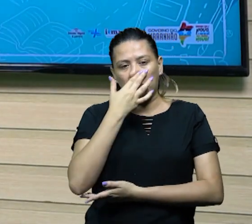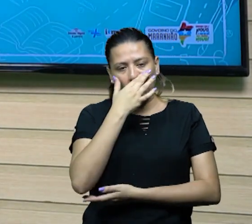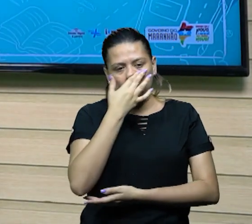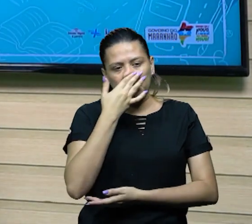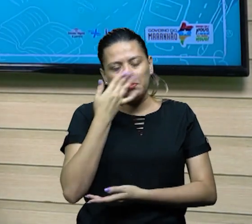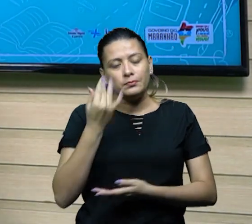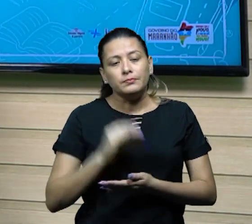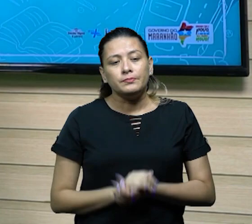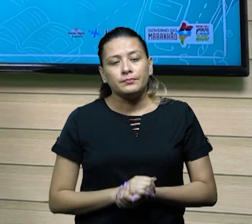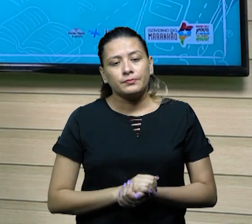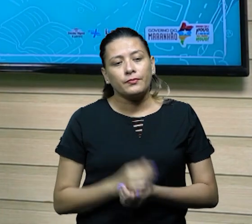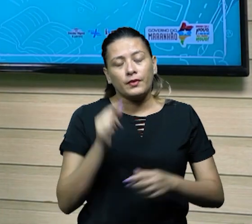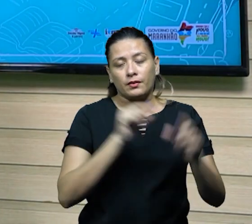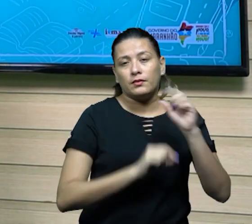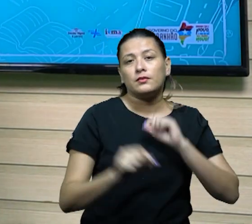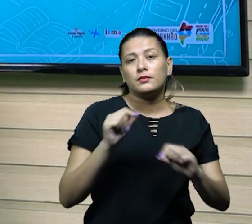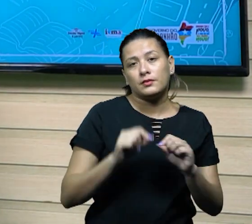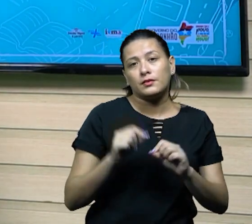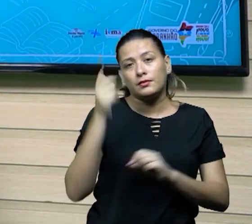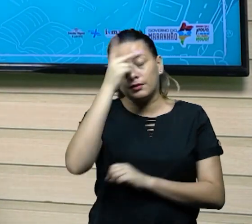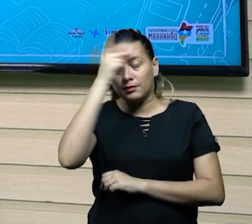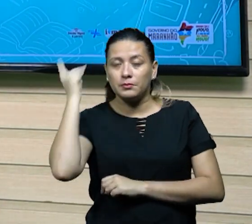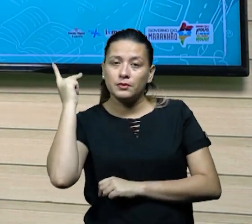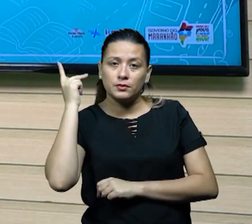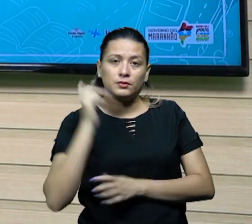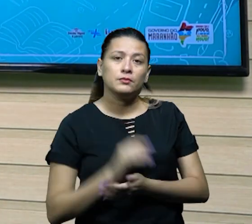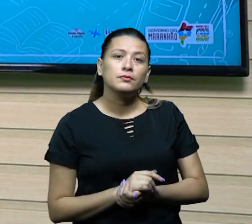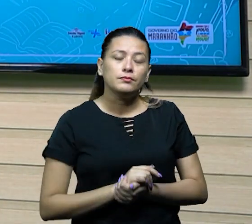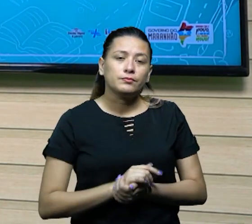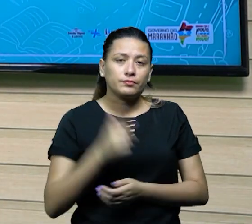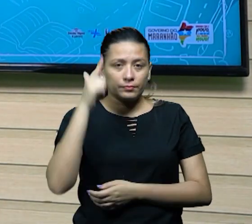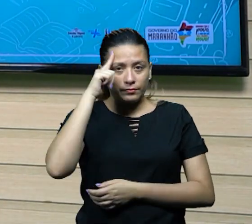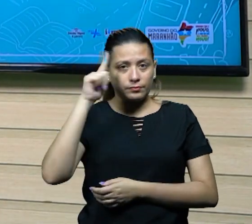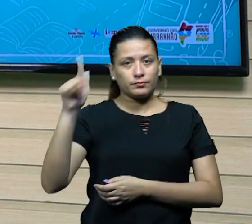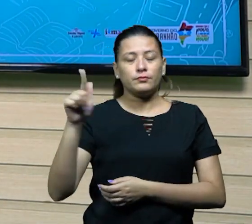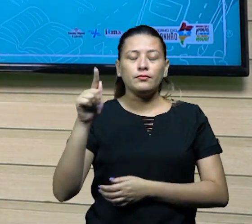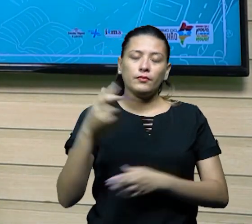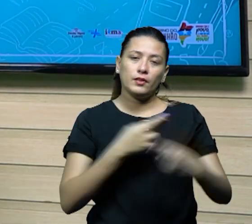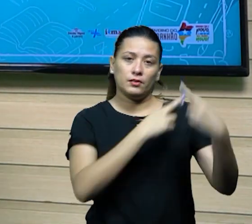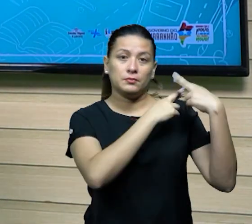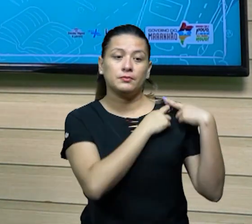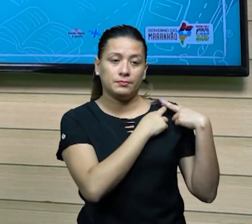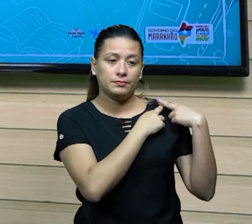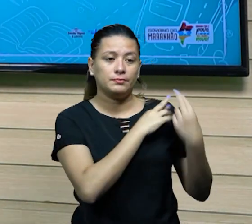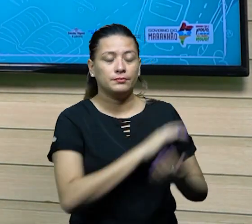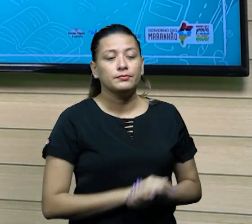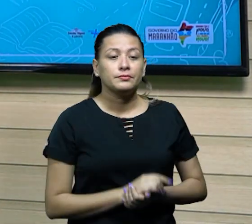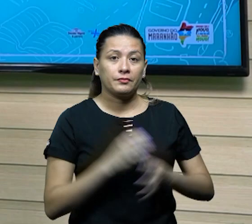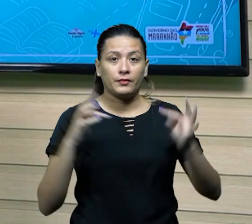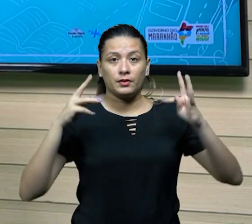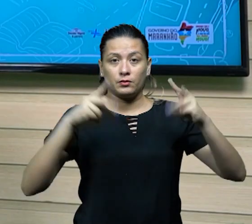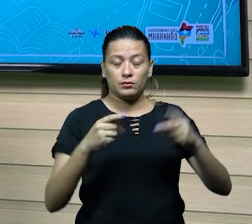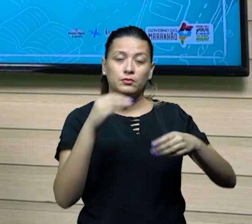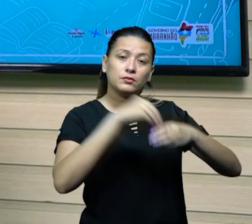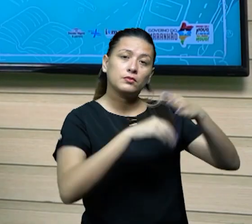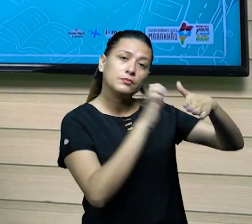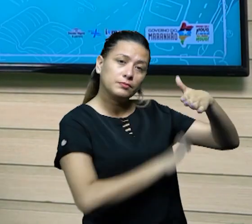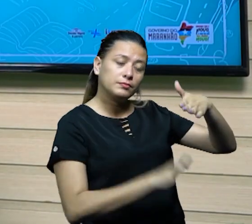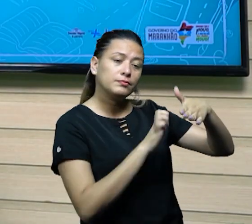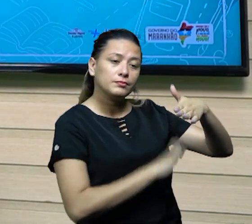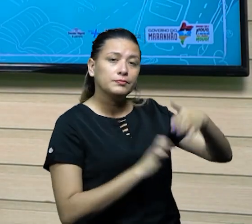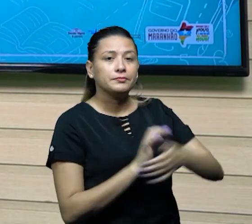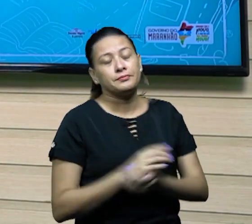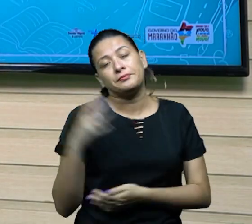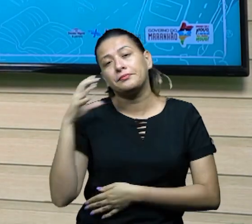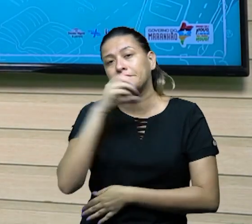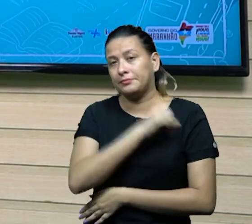contratar o Luiz Guterres, que não trabalha na empresa, para ministrar essa palestra. Vai botar o gerente para poder ser responsável pela palestra. Então isso é um treinamento interno,